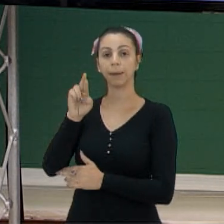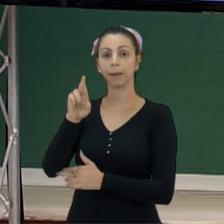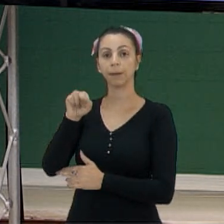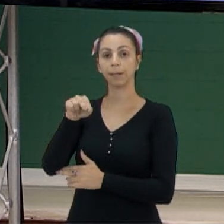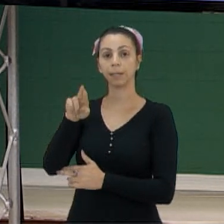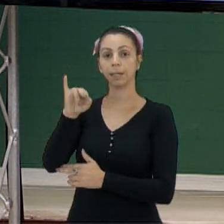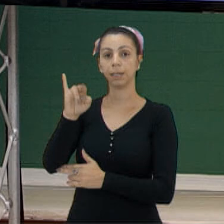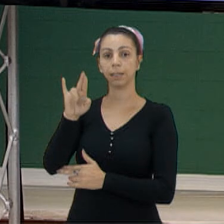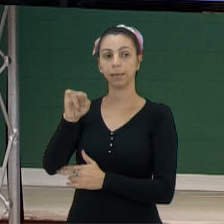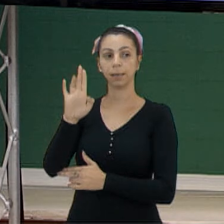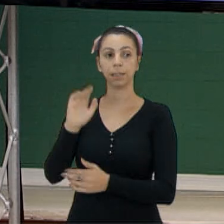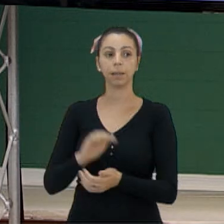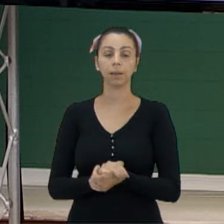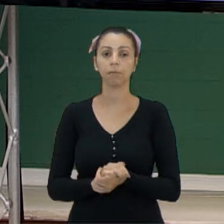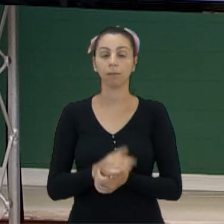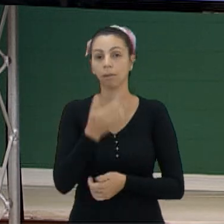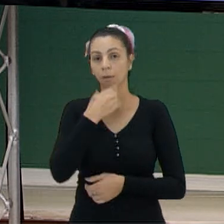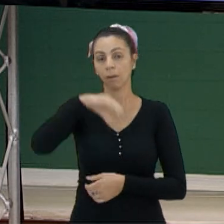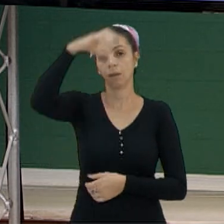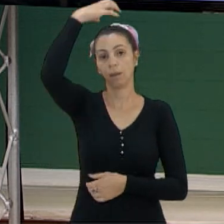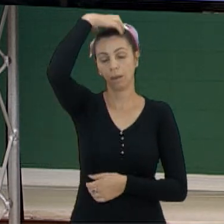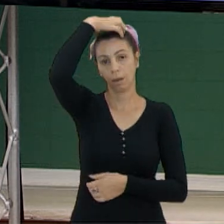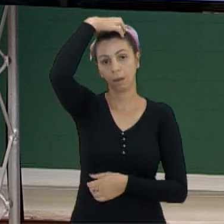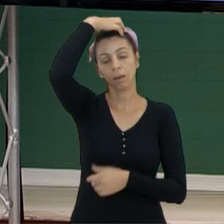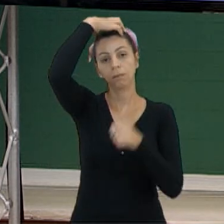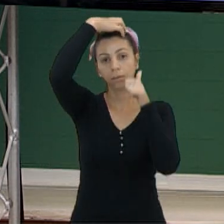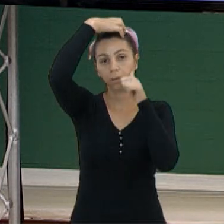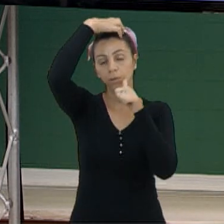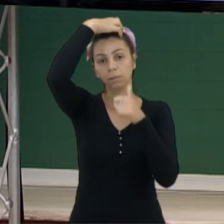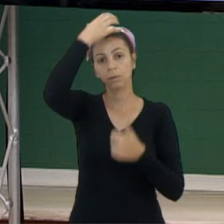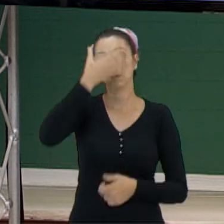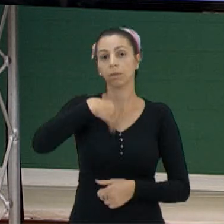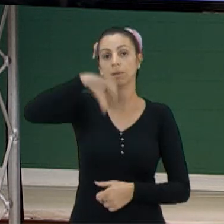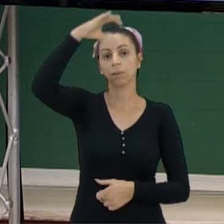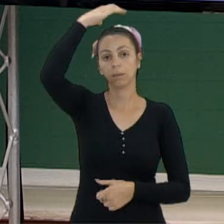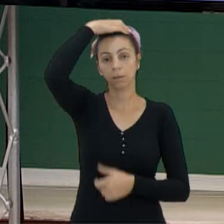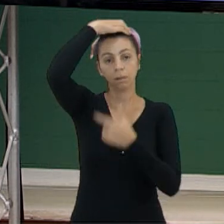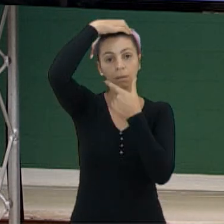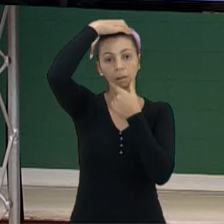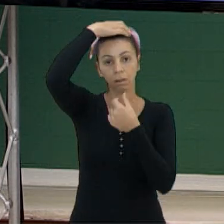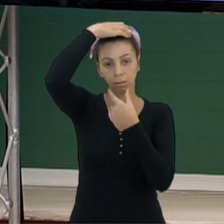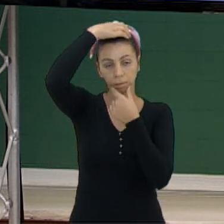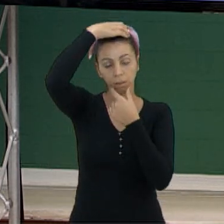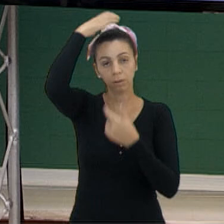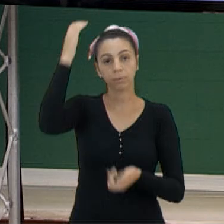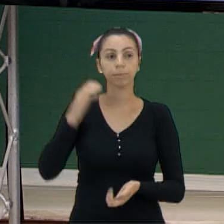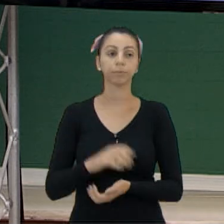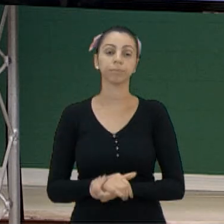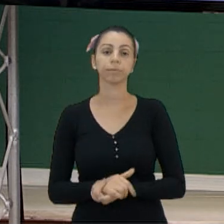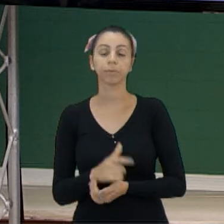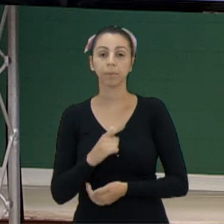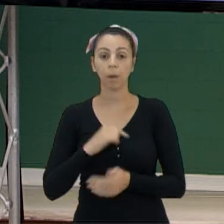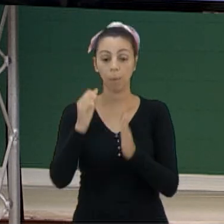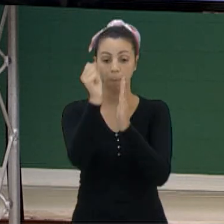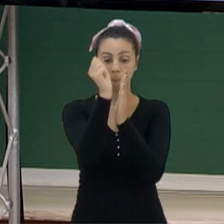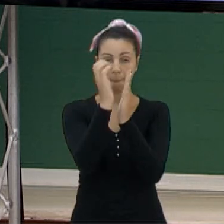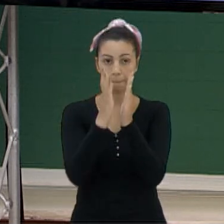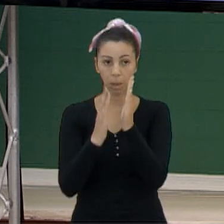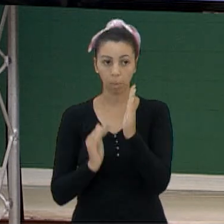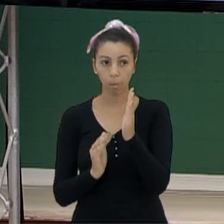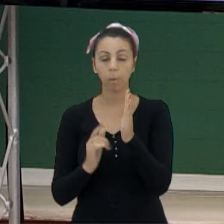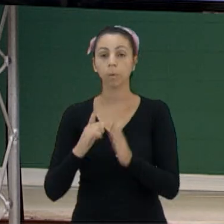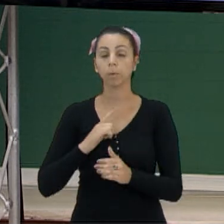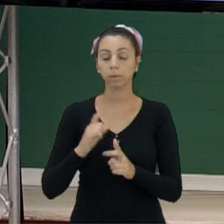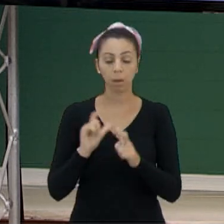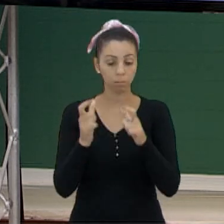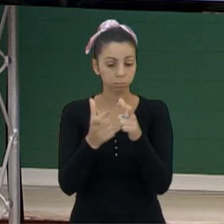reis e rainhas, são também o próprio povo. Então, como a gente tinha alguns lugares, o Barroco ele vai crescer